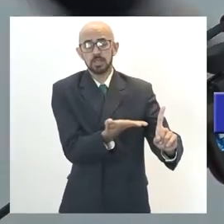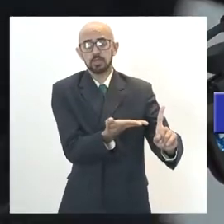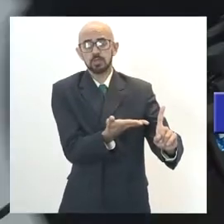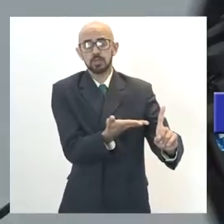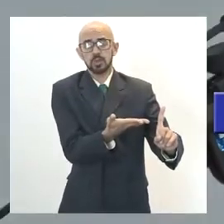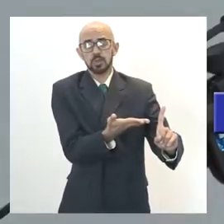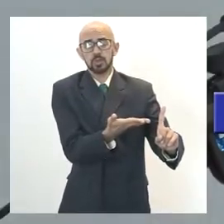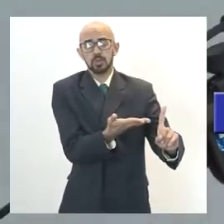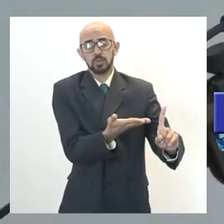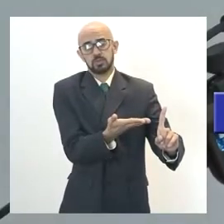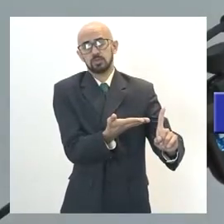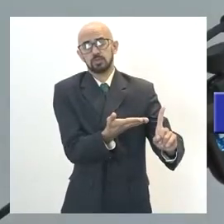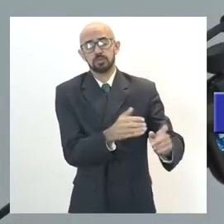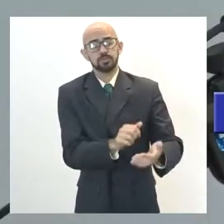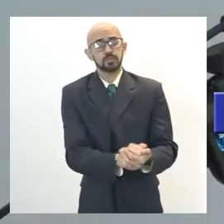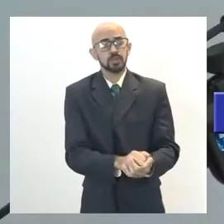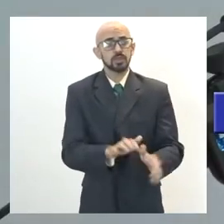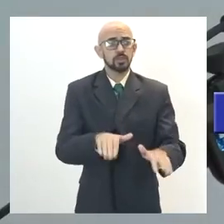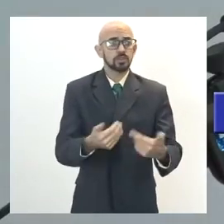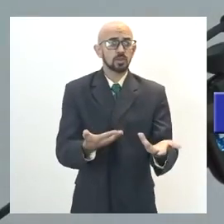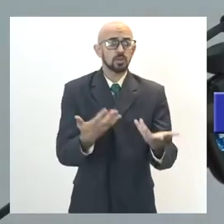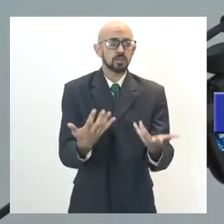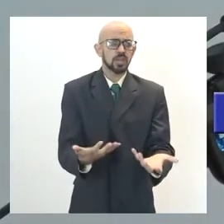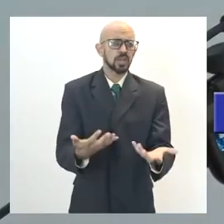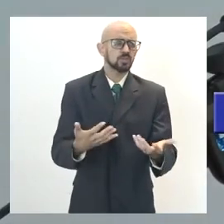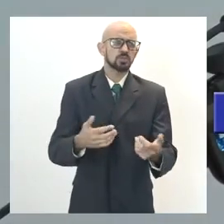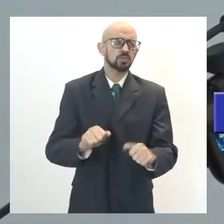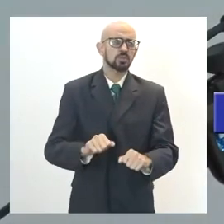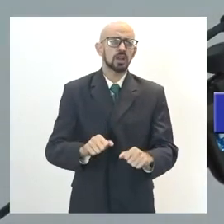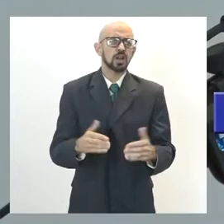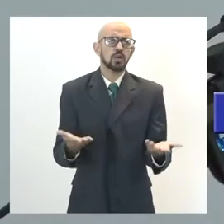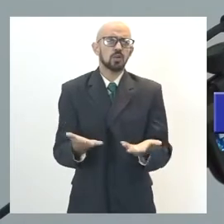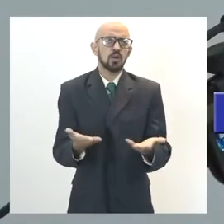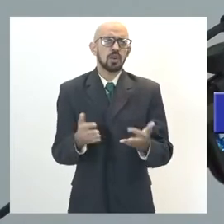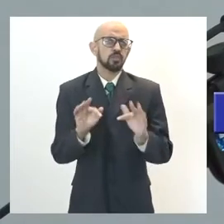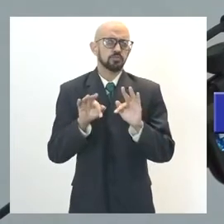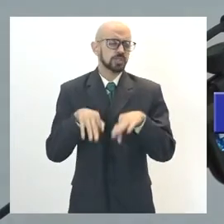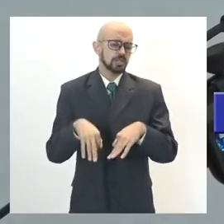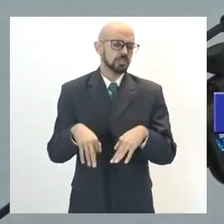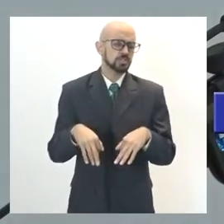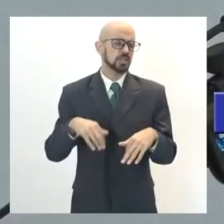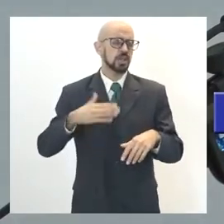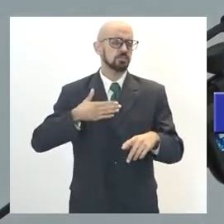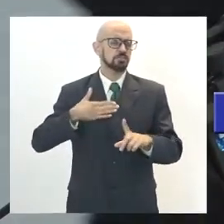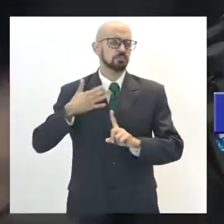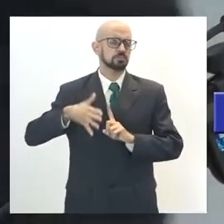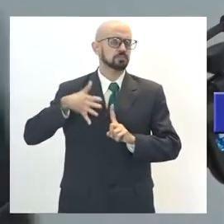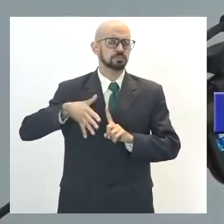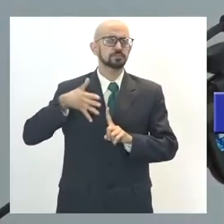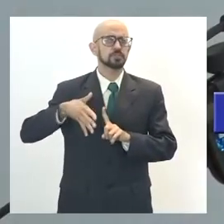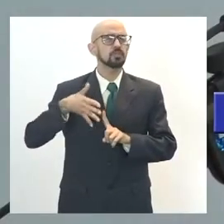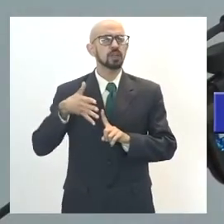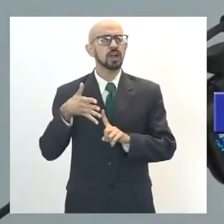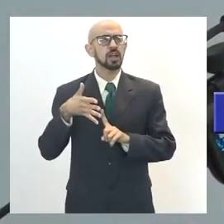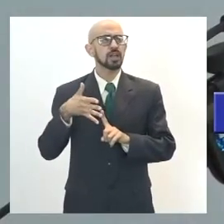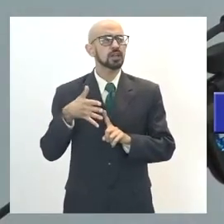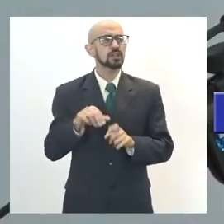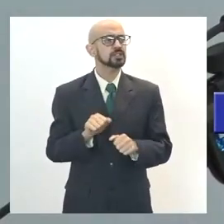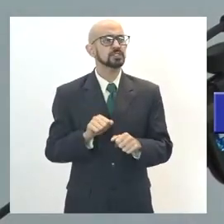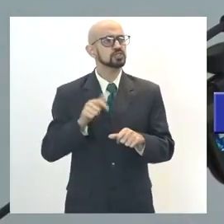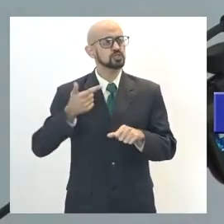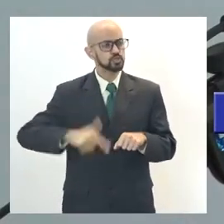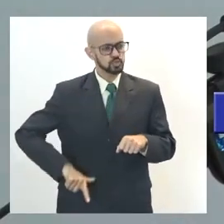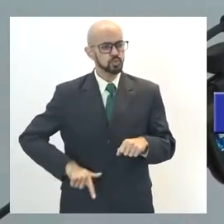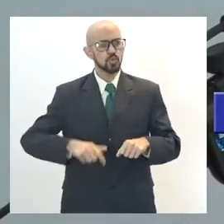então eu quero me despedir aqui né é fazendo mais uma vez a minha